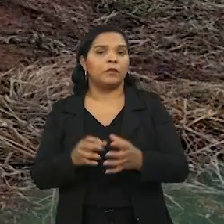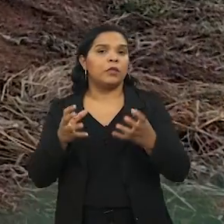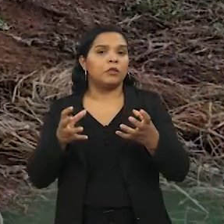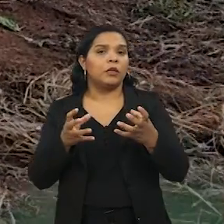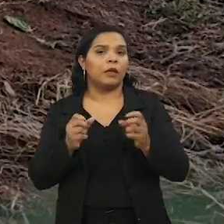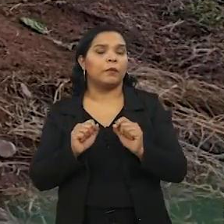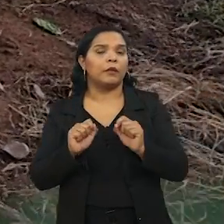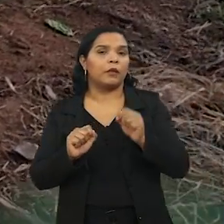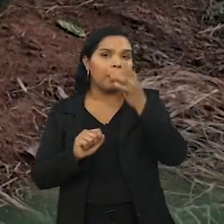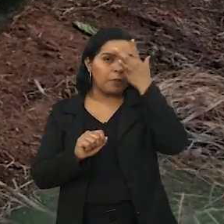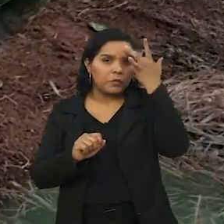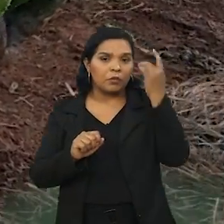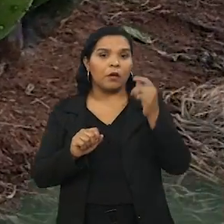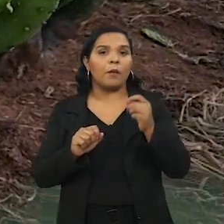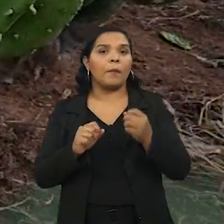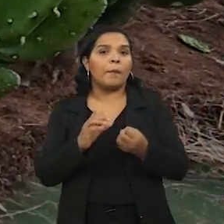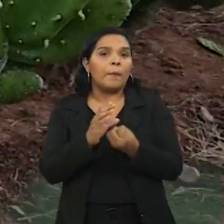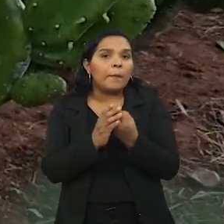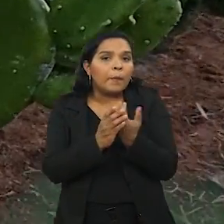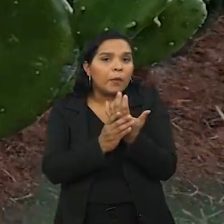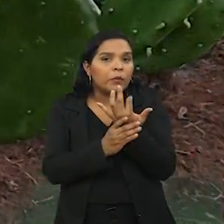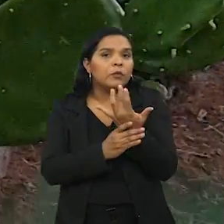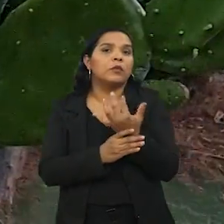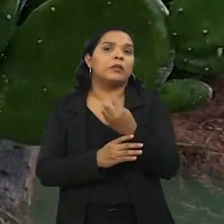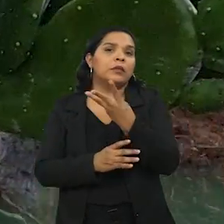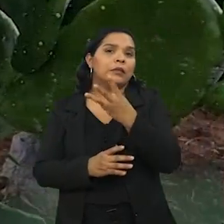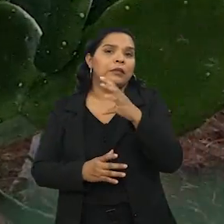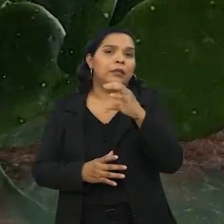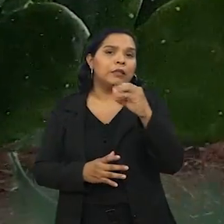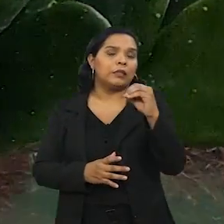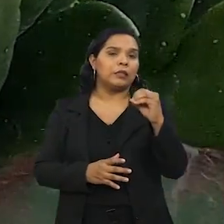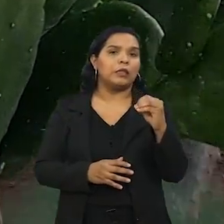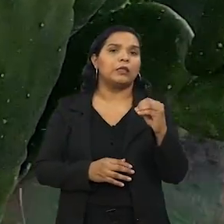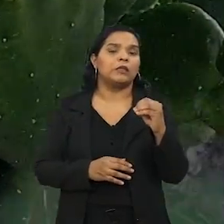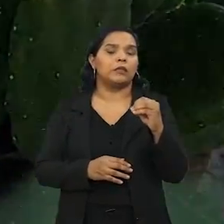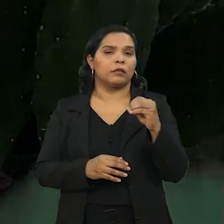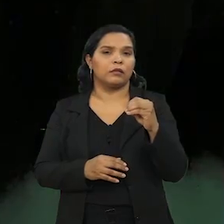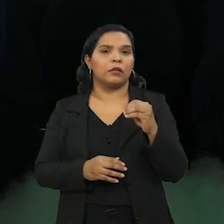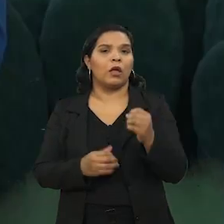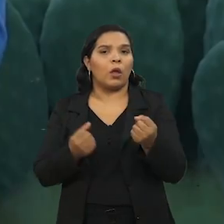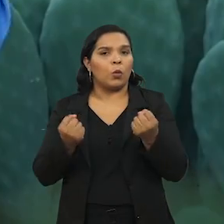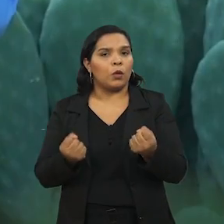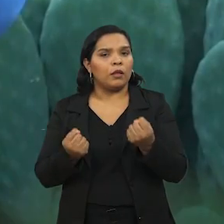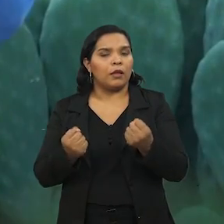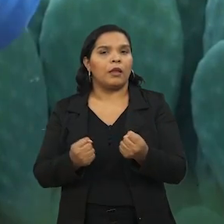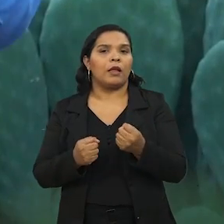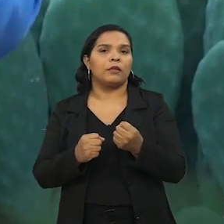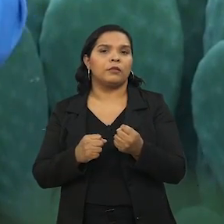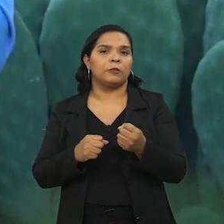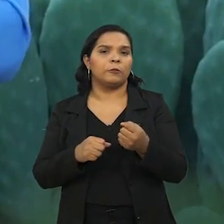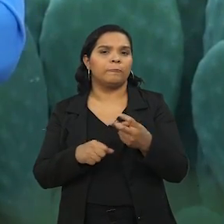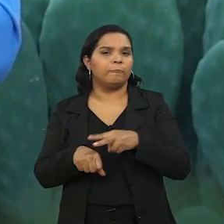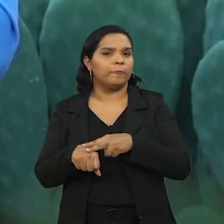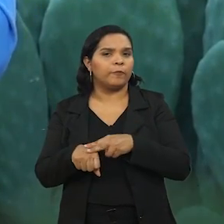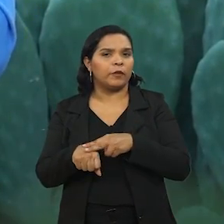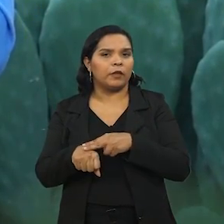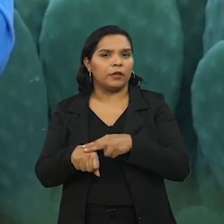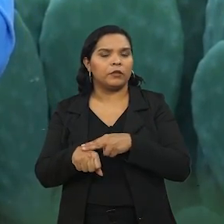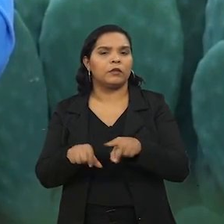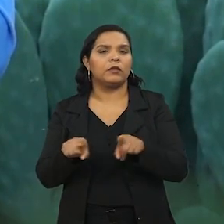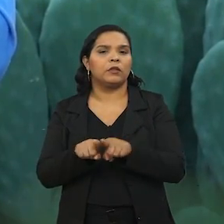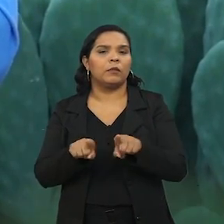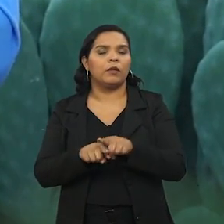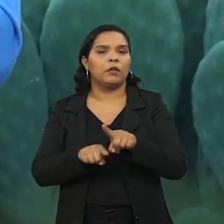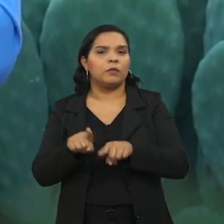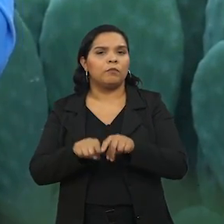quer que o agricultor produza? É no mínimo 300 toneladas de massa verde por hectare e alguma coisa em torno de 25 toneladas de